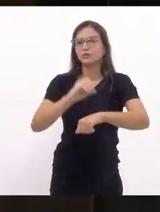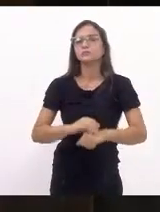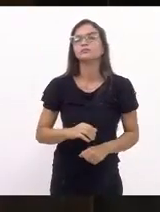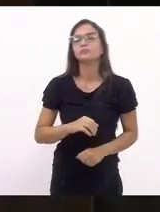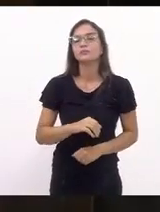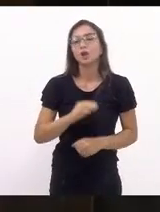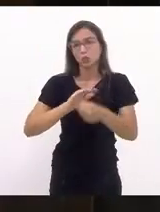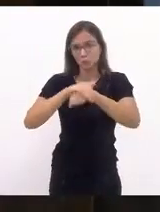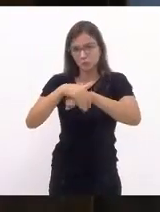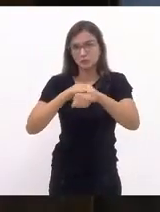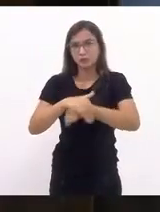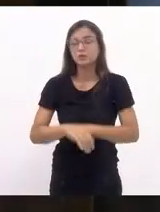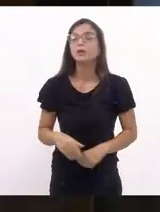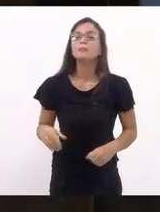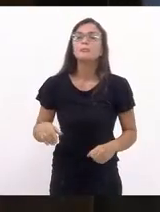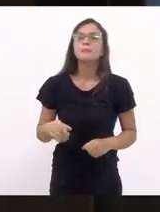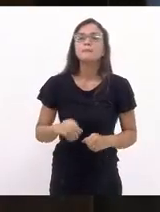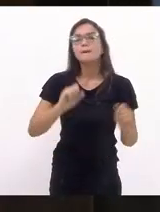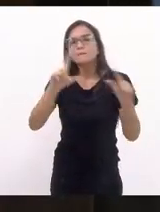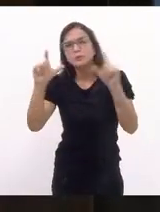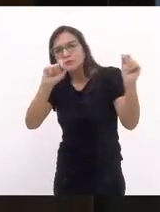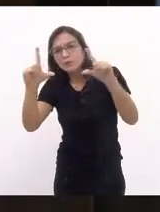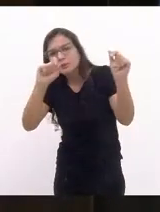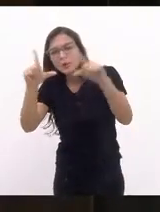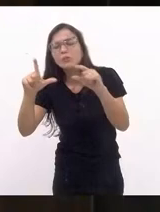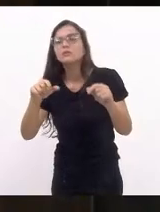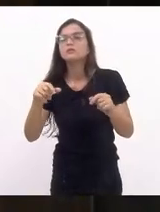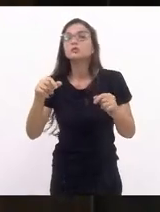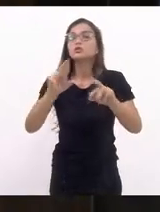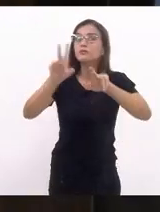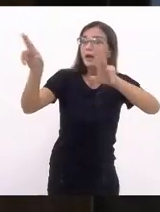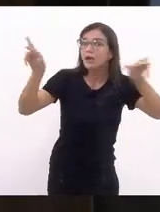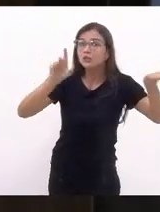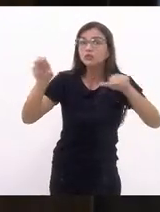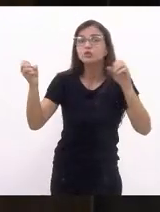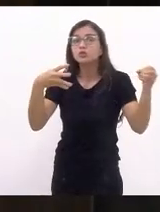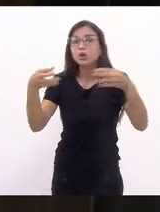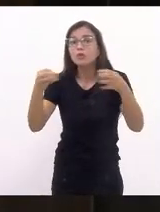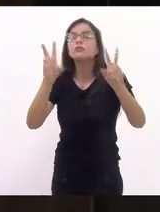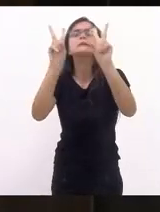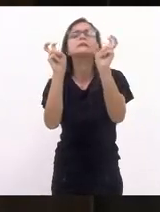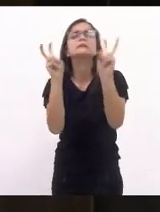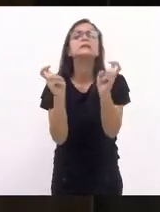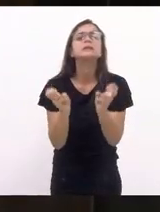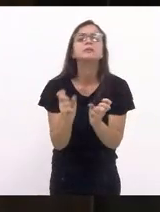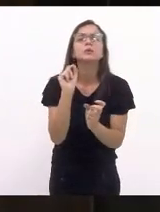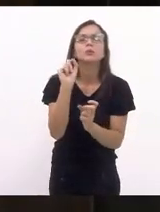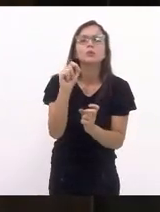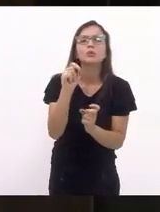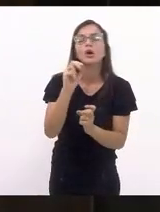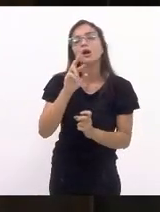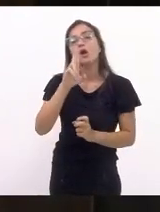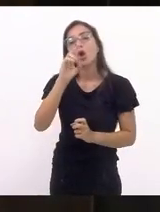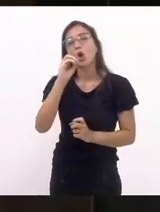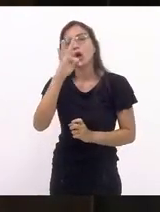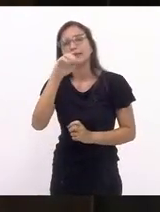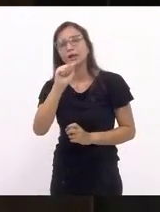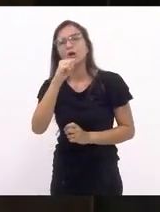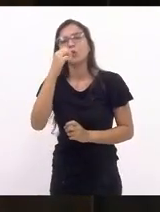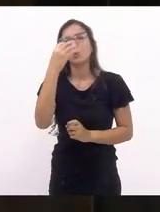também produzidos ao todo 41 programas inéditos dentre os temas abordados estão a rota 4 a